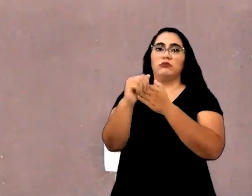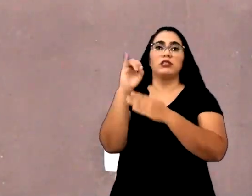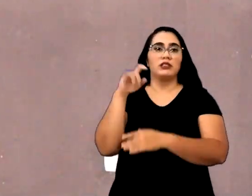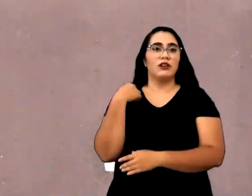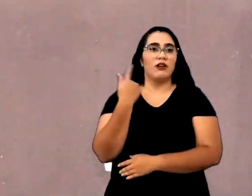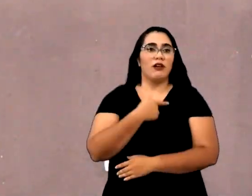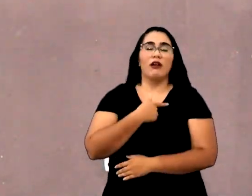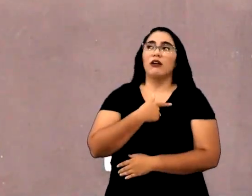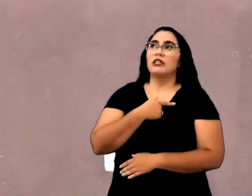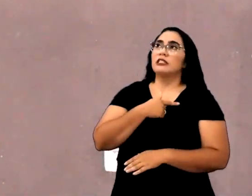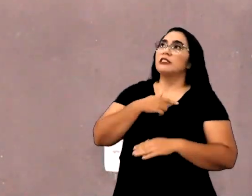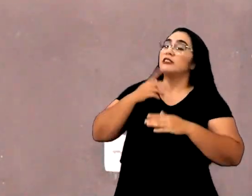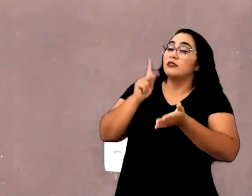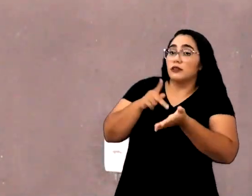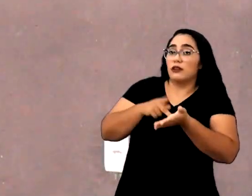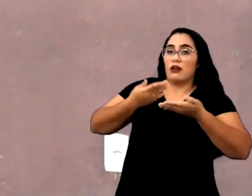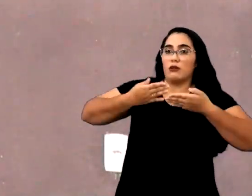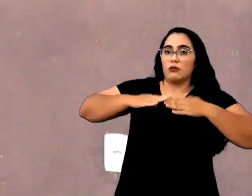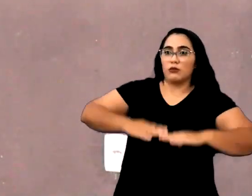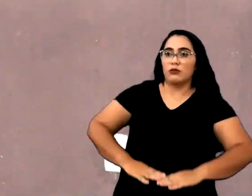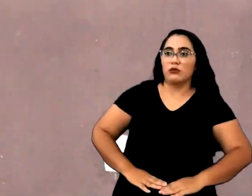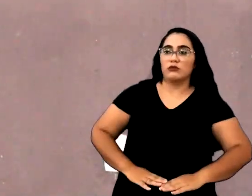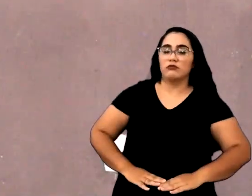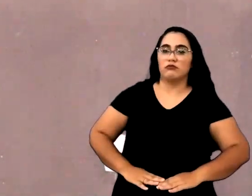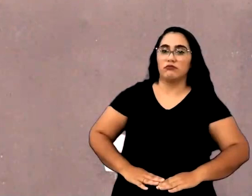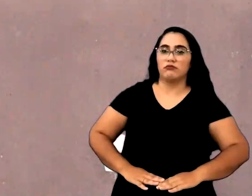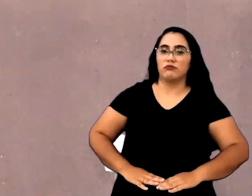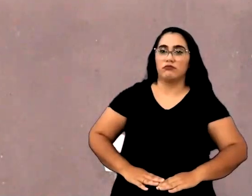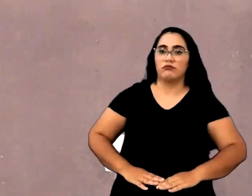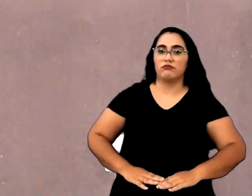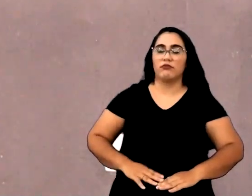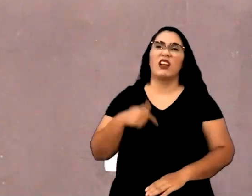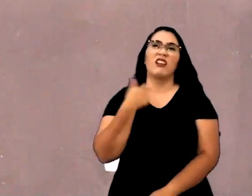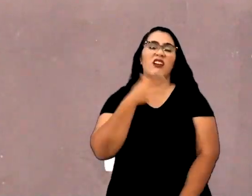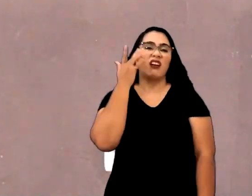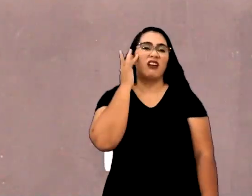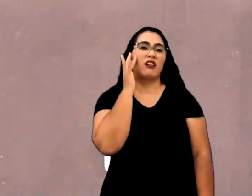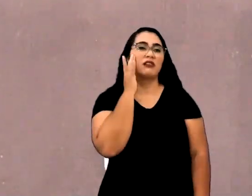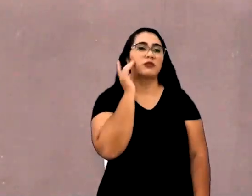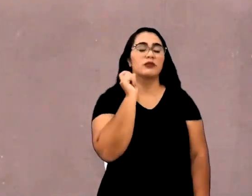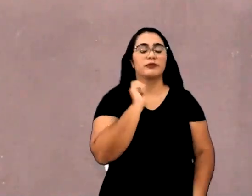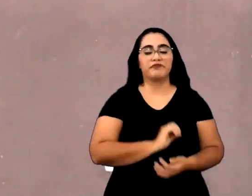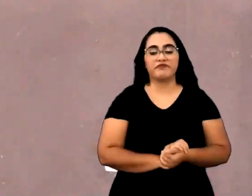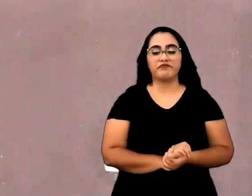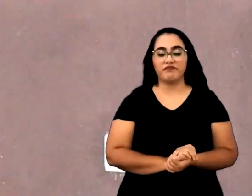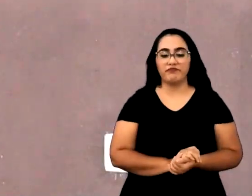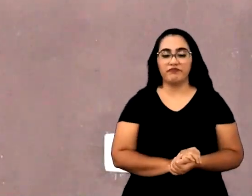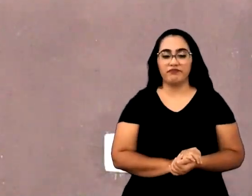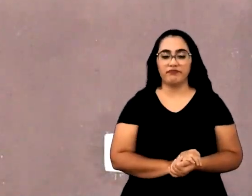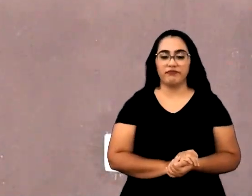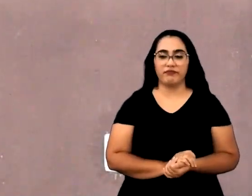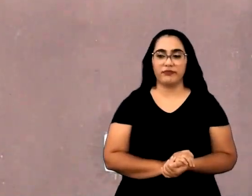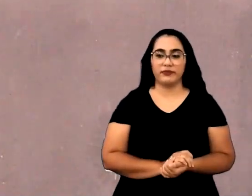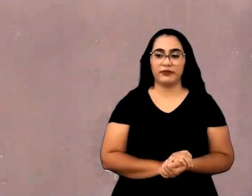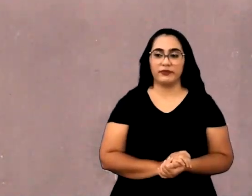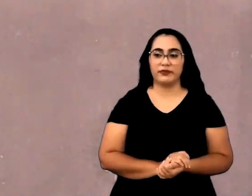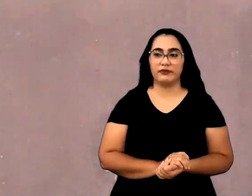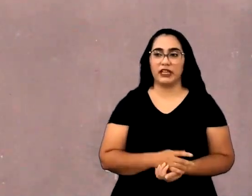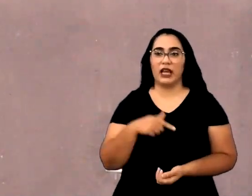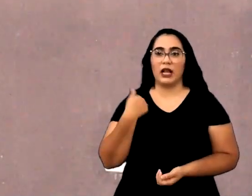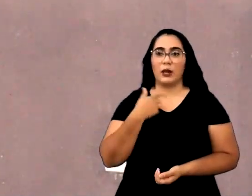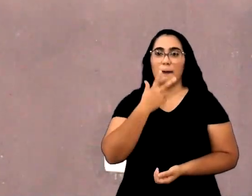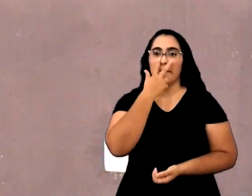não humilharmos diante de Deus, achamos que somos, como diz o ditado, né?